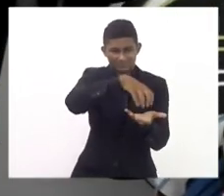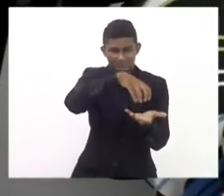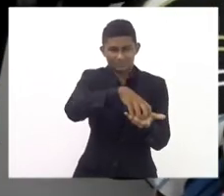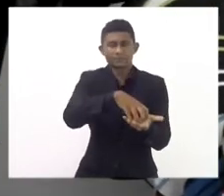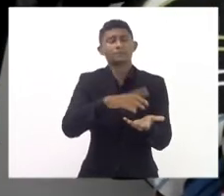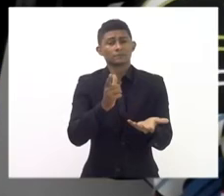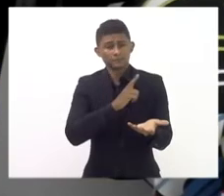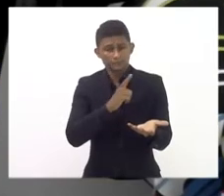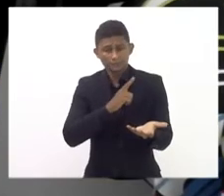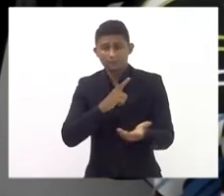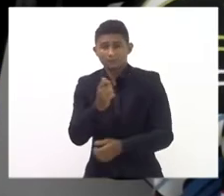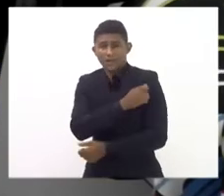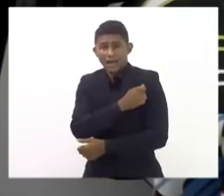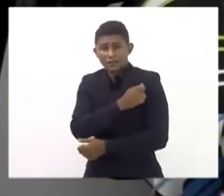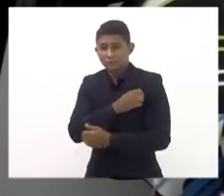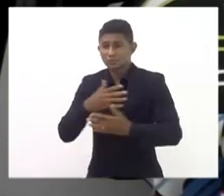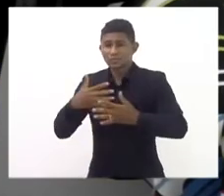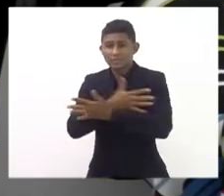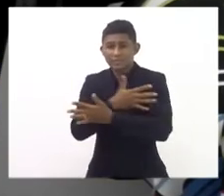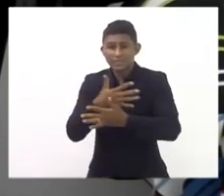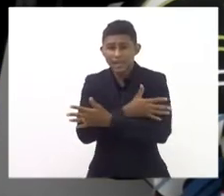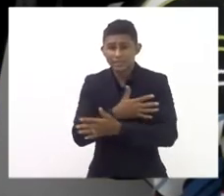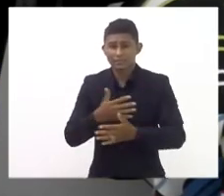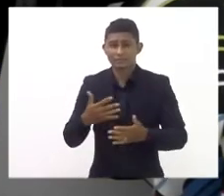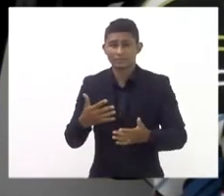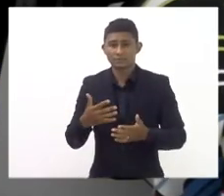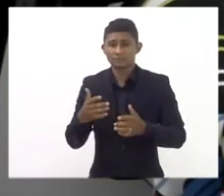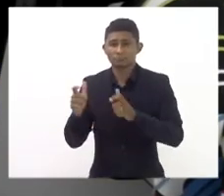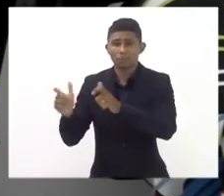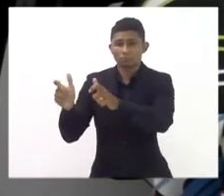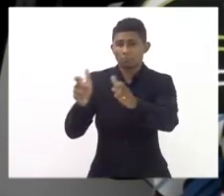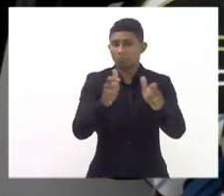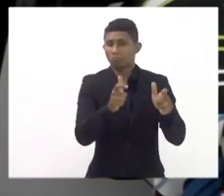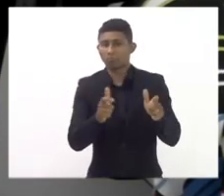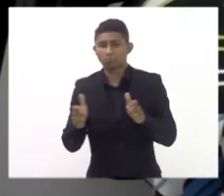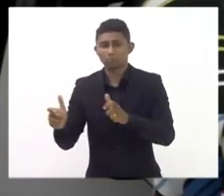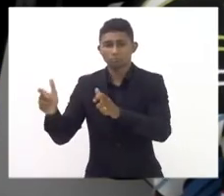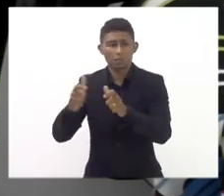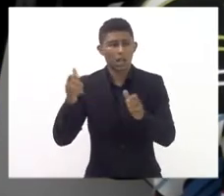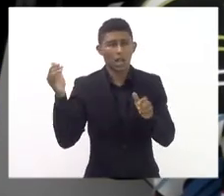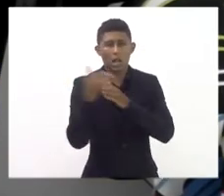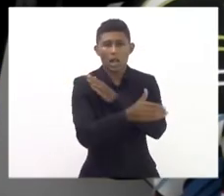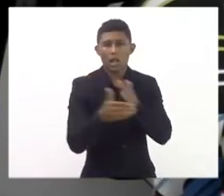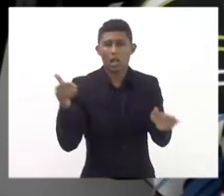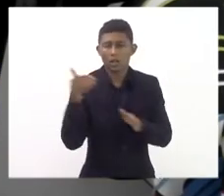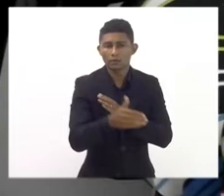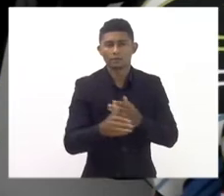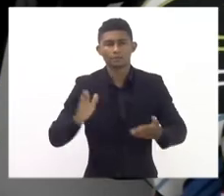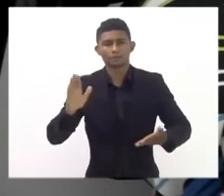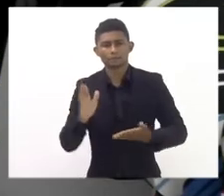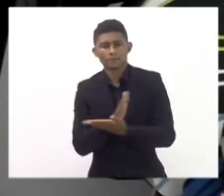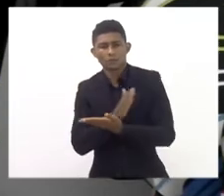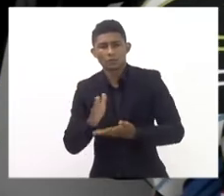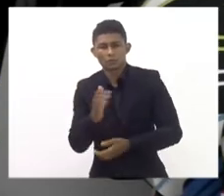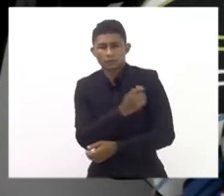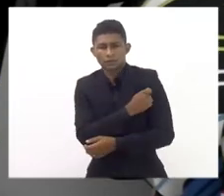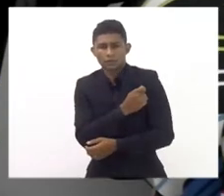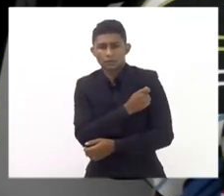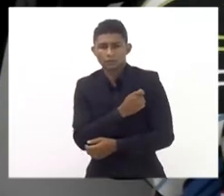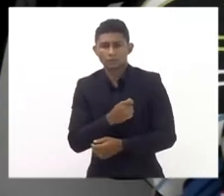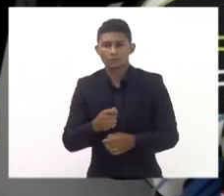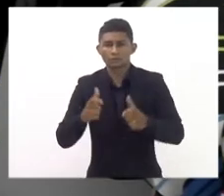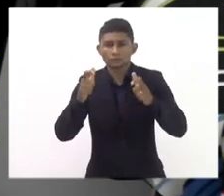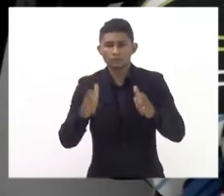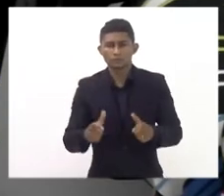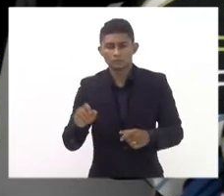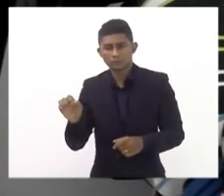vários locais da cidade, como foi colocado também aqui por outros, né? Então, a gente tem estudantes que são desde o Complexo